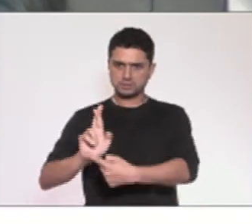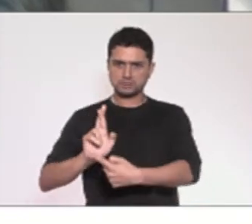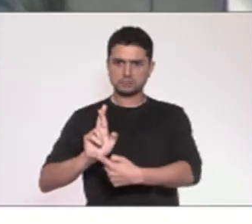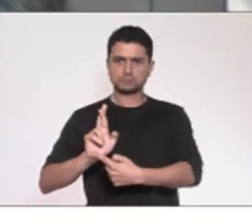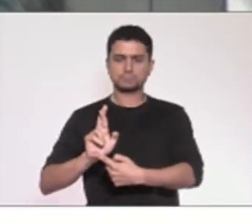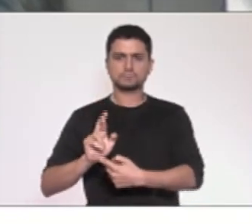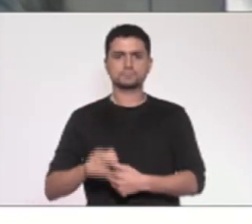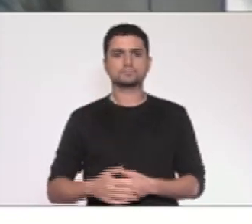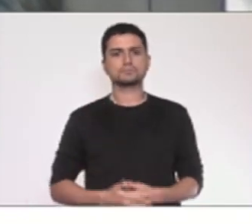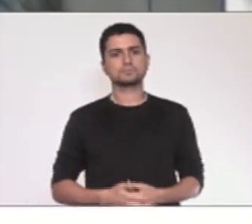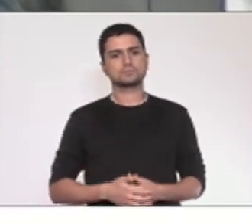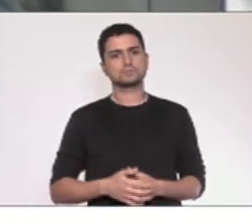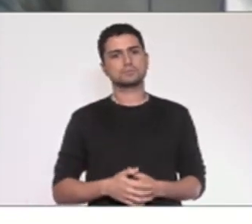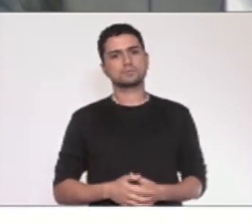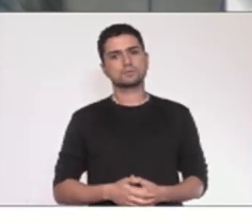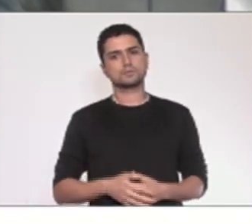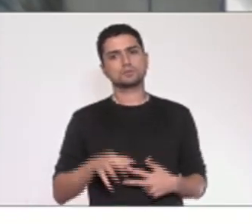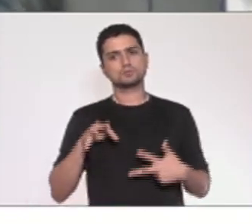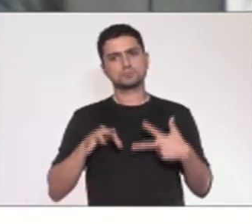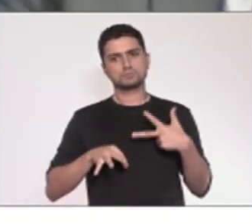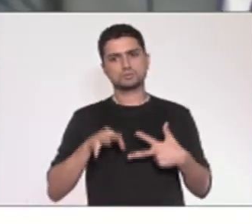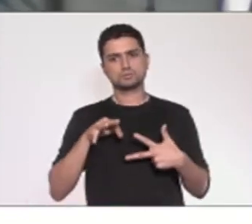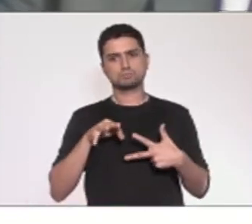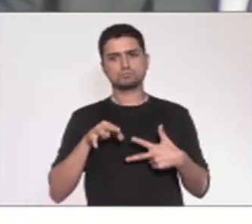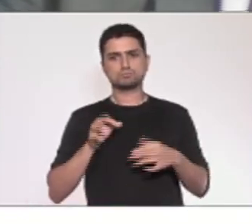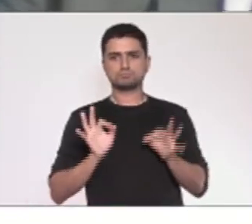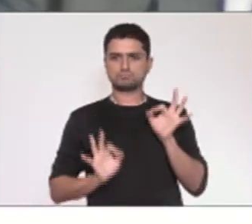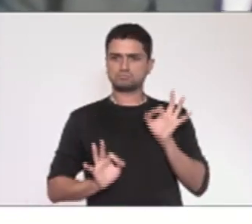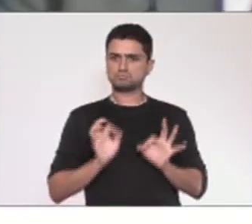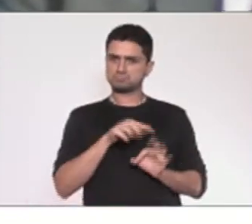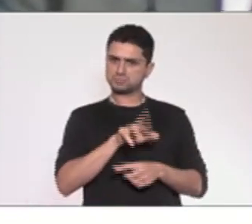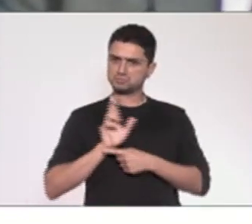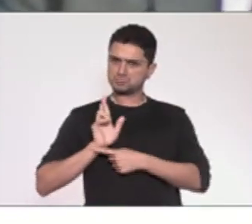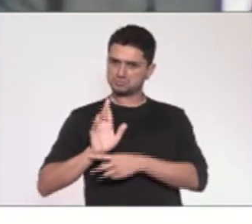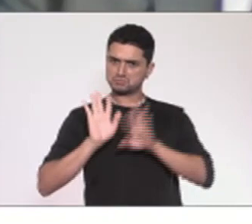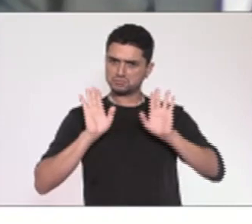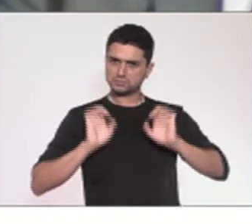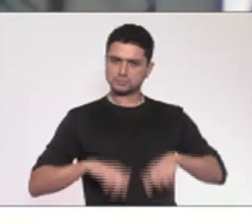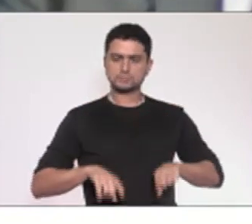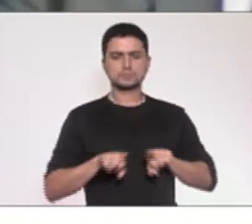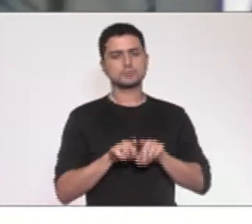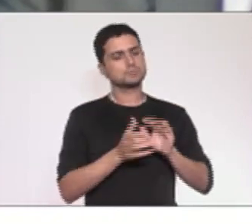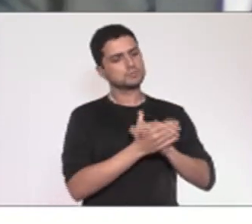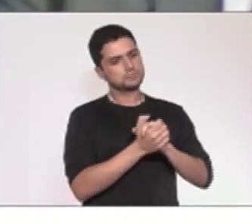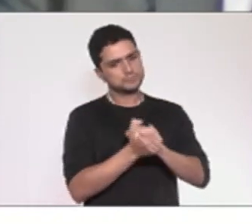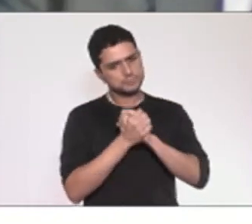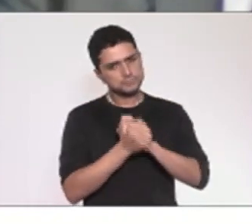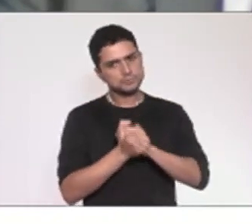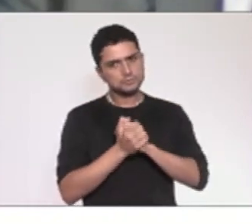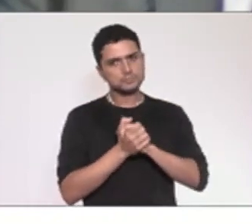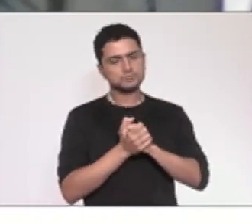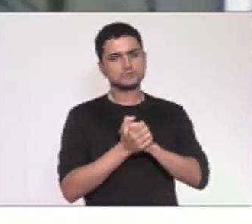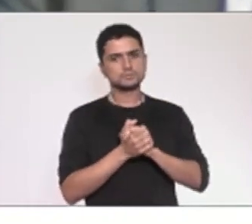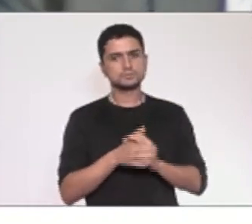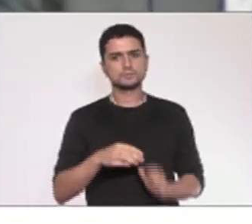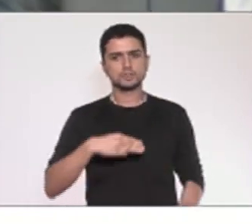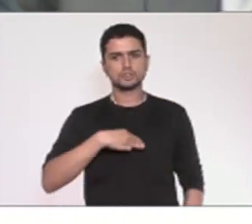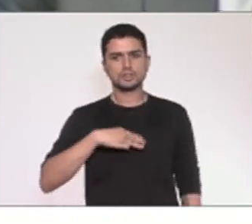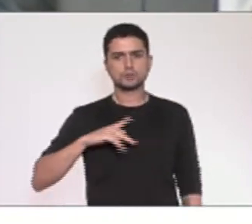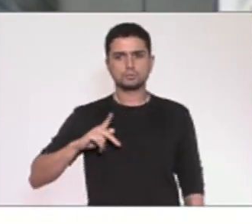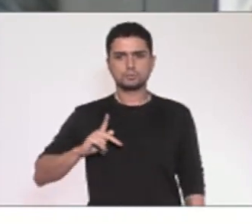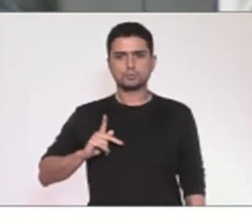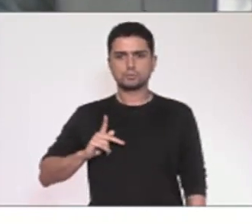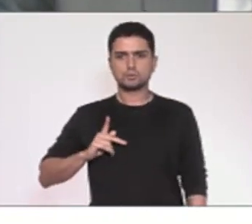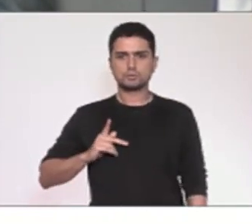Janeiro. Cumprimento os membros do Ministério Público, na pessoa do meu amigo Marcelo